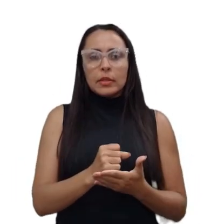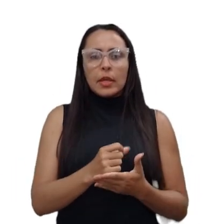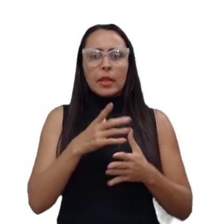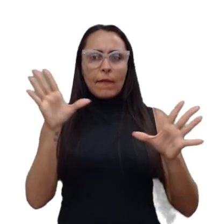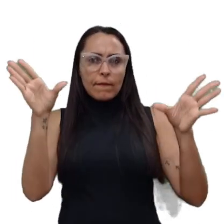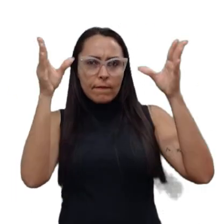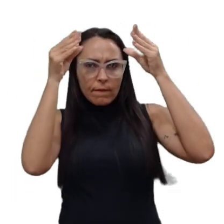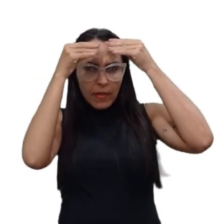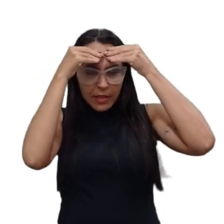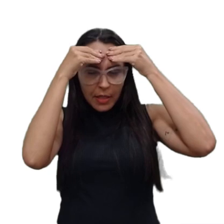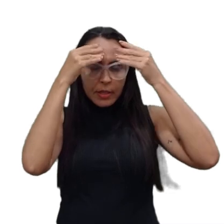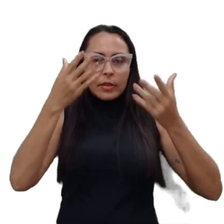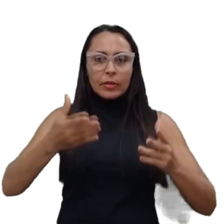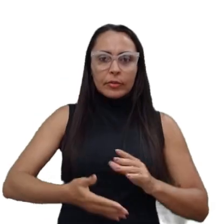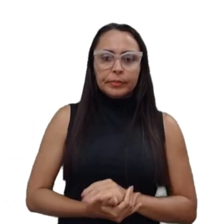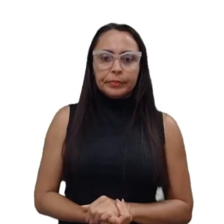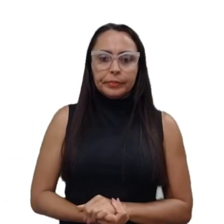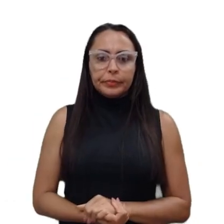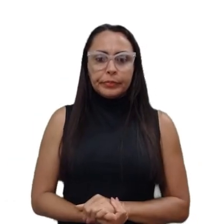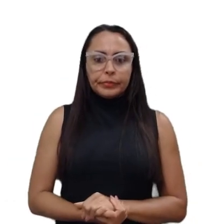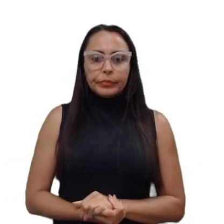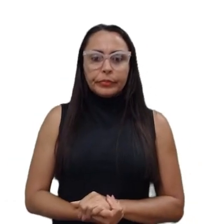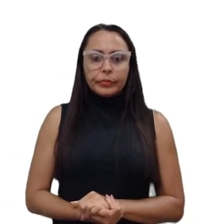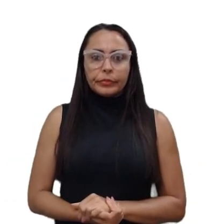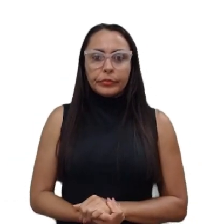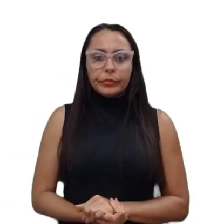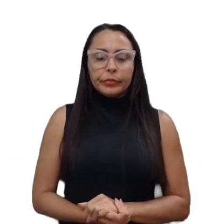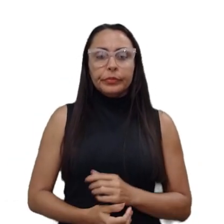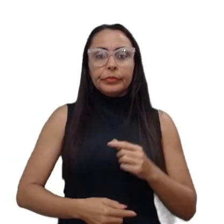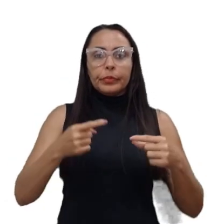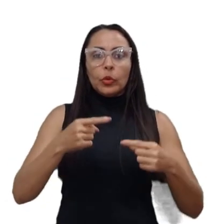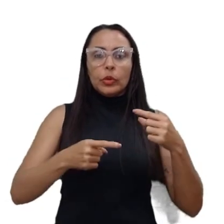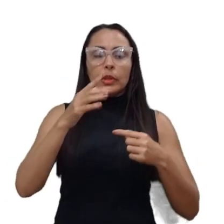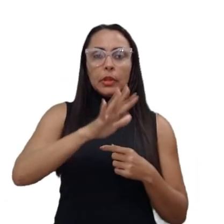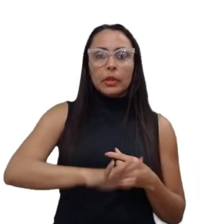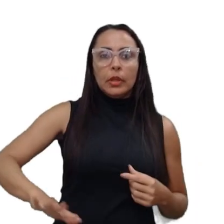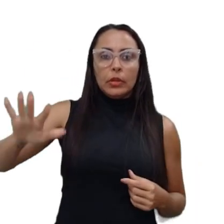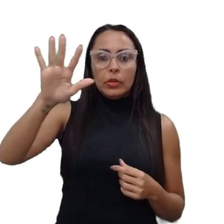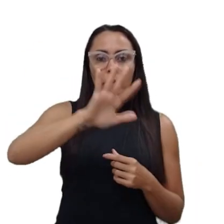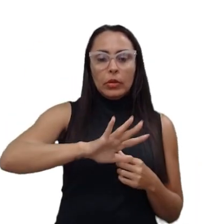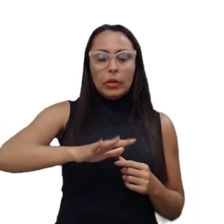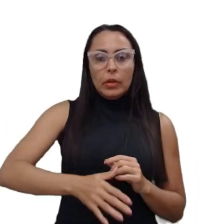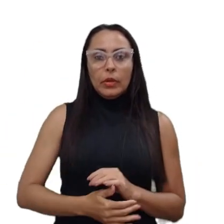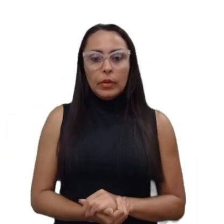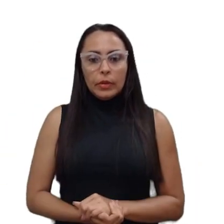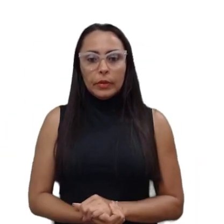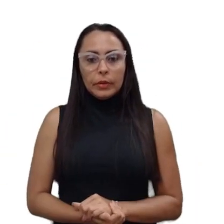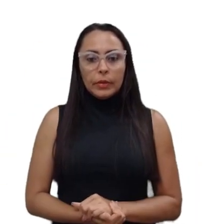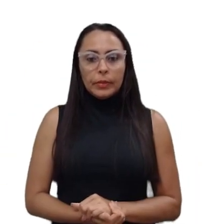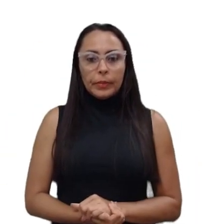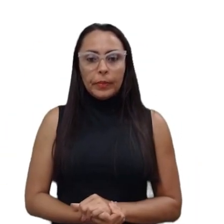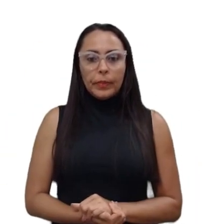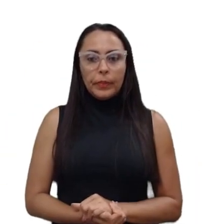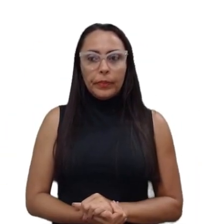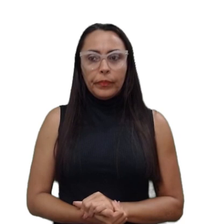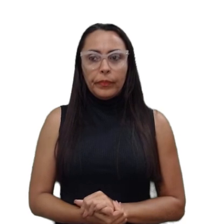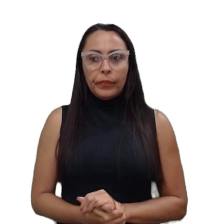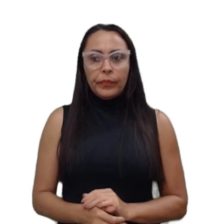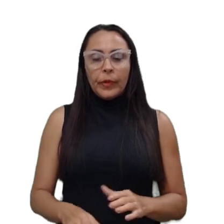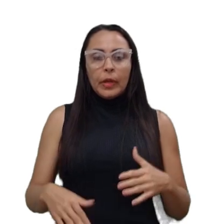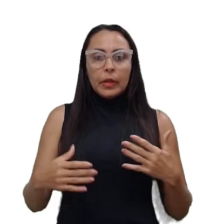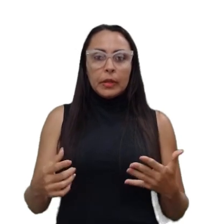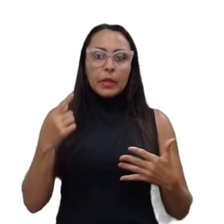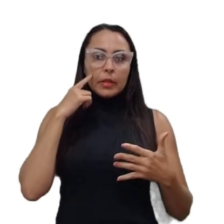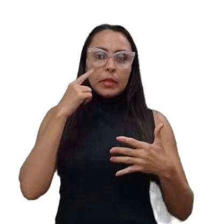fixação do conhecimento. A Política Nacional de Recursos Hídricos. E aí, nesse aspecto